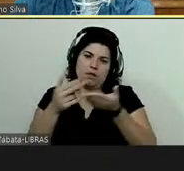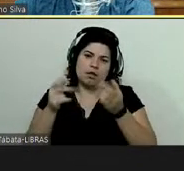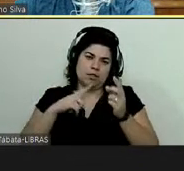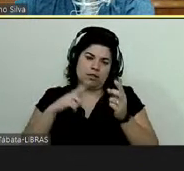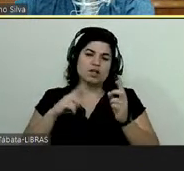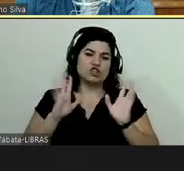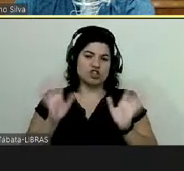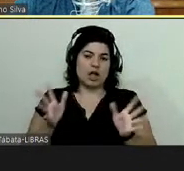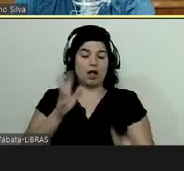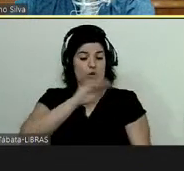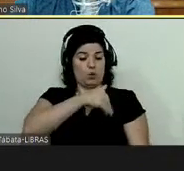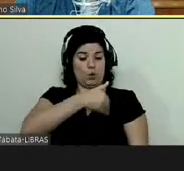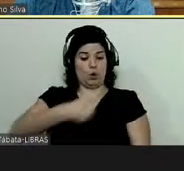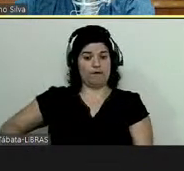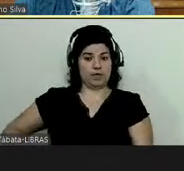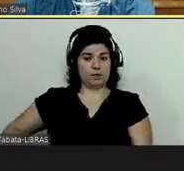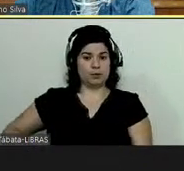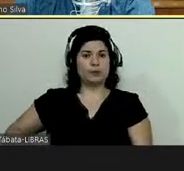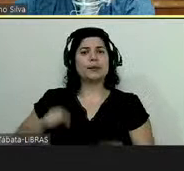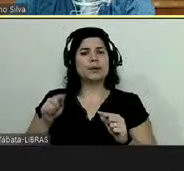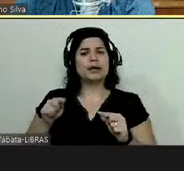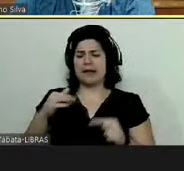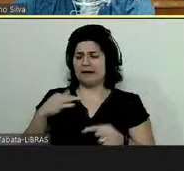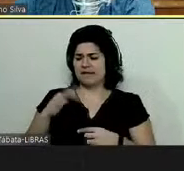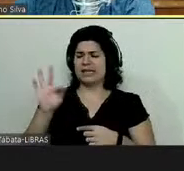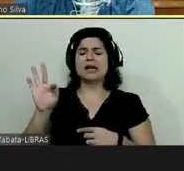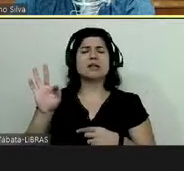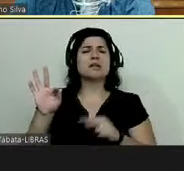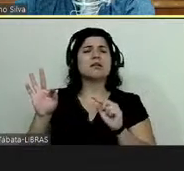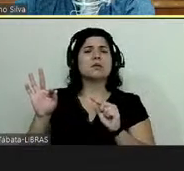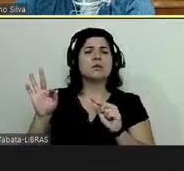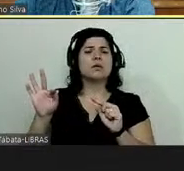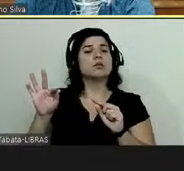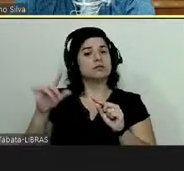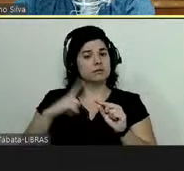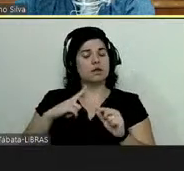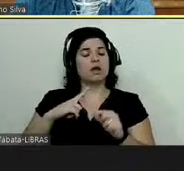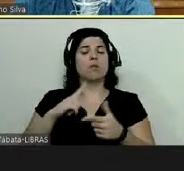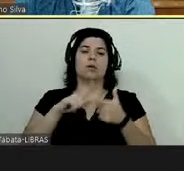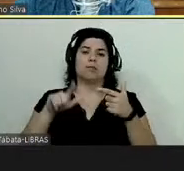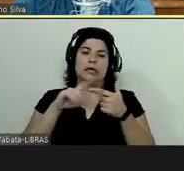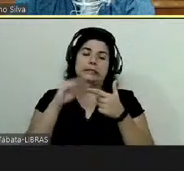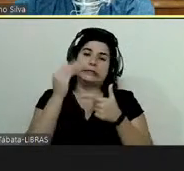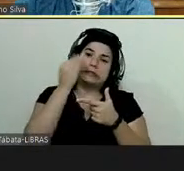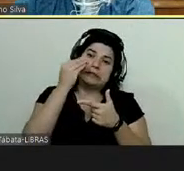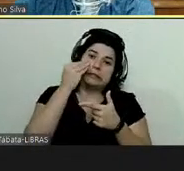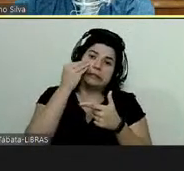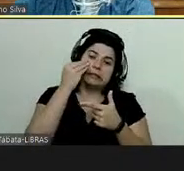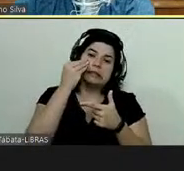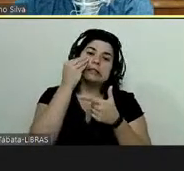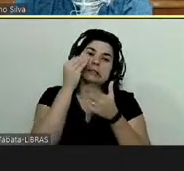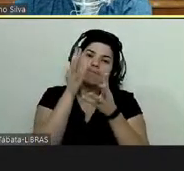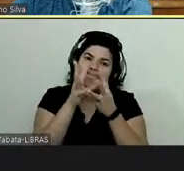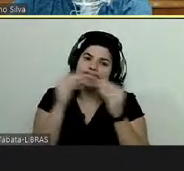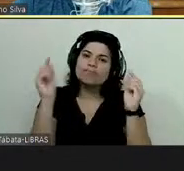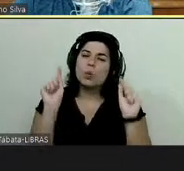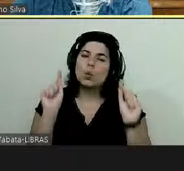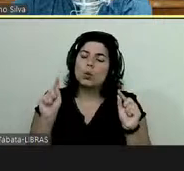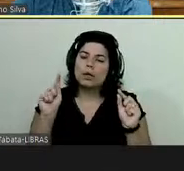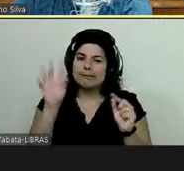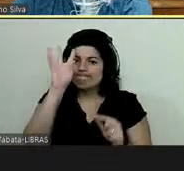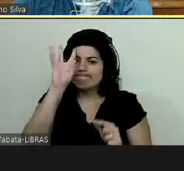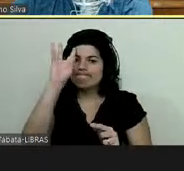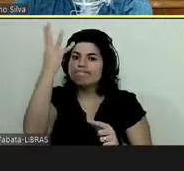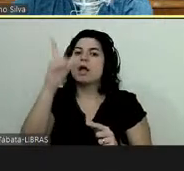República mas como detalhe esse federalismo tentou resolver um problema historicamente sempre foi visto como o grande